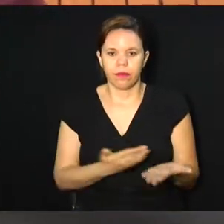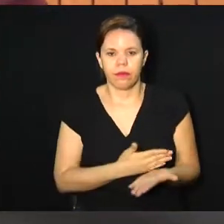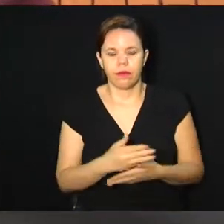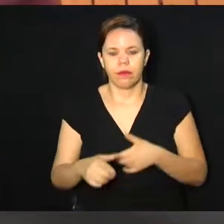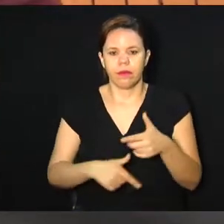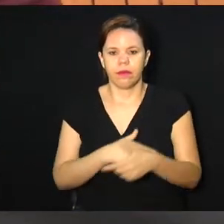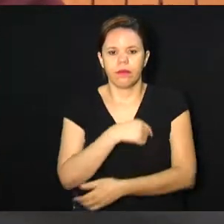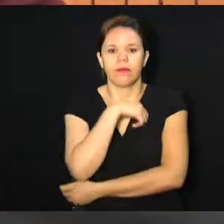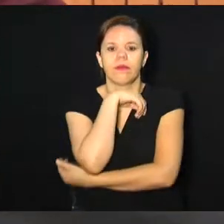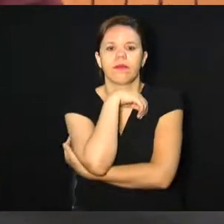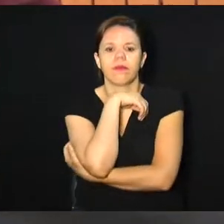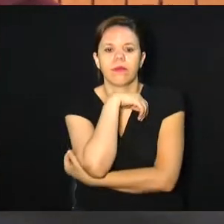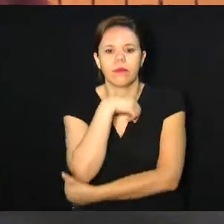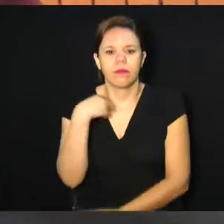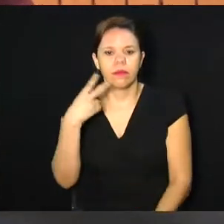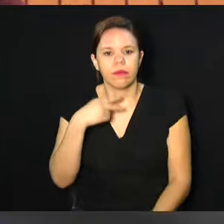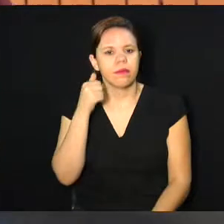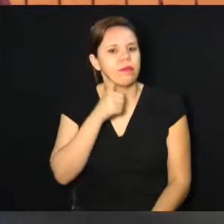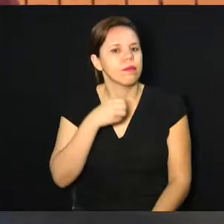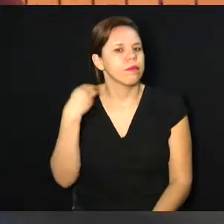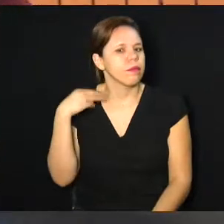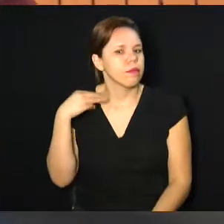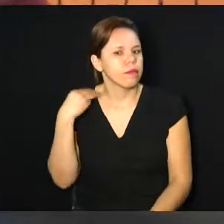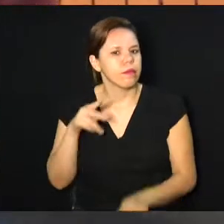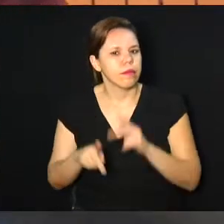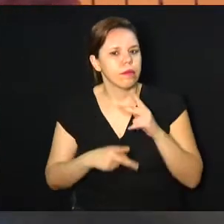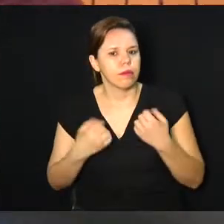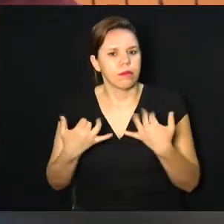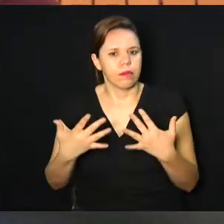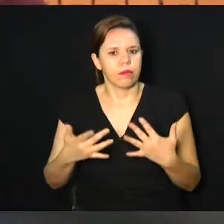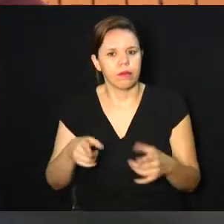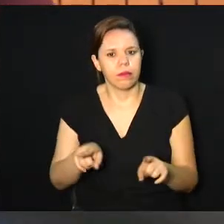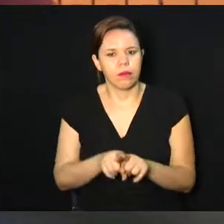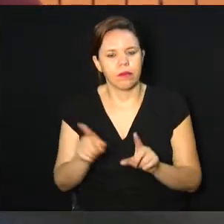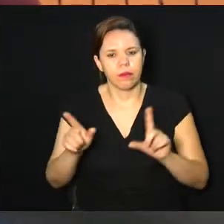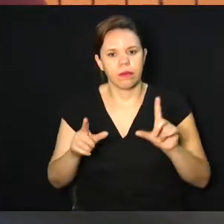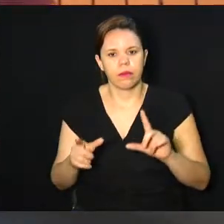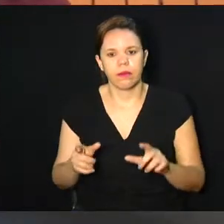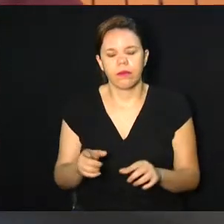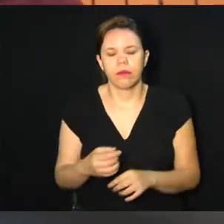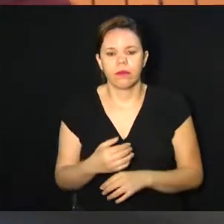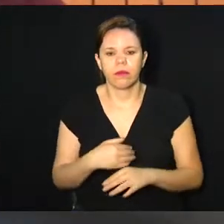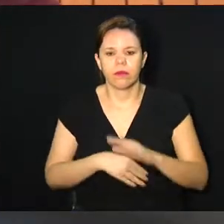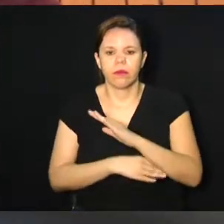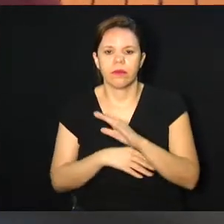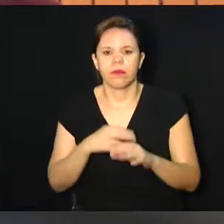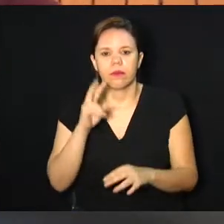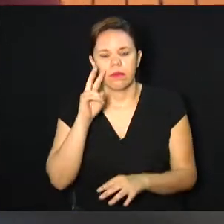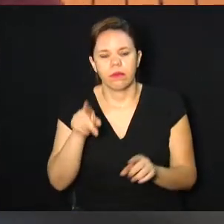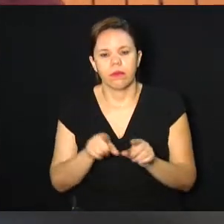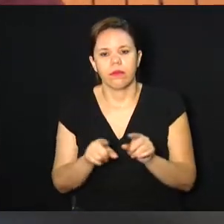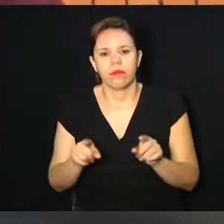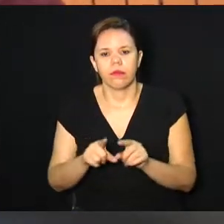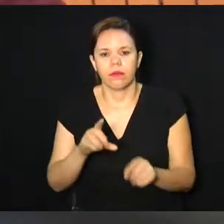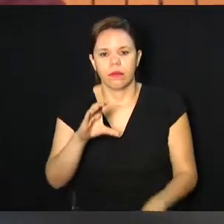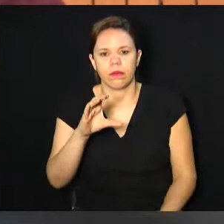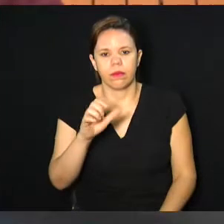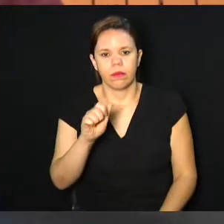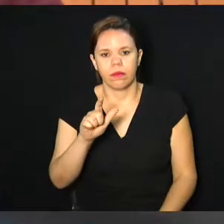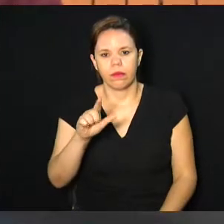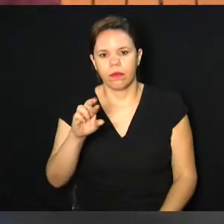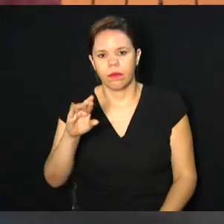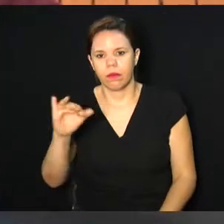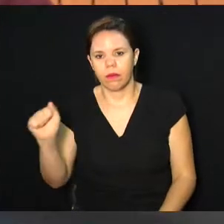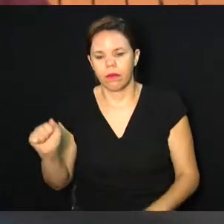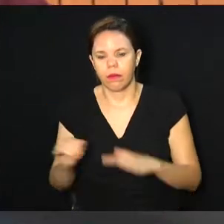trabalhos, a vereadora Mariana Conte, o público presente, quem está assistindo na TV Câmara, e o Calabria, do IDEC, que